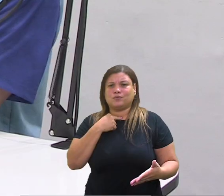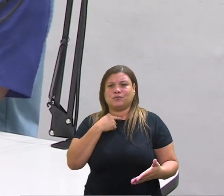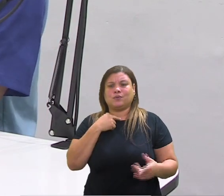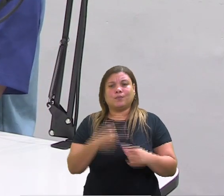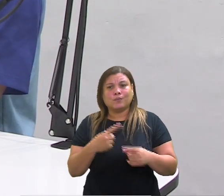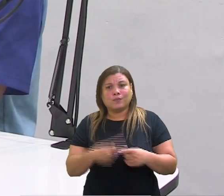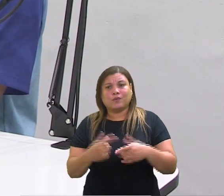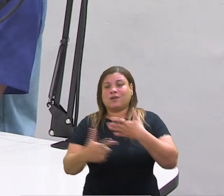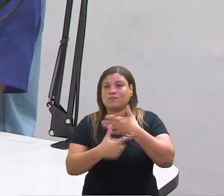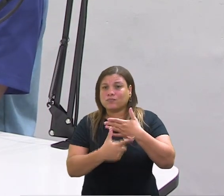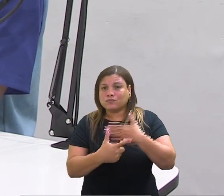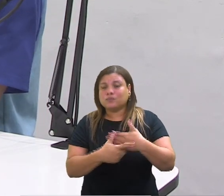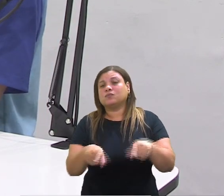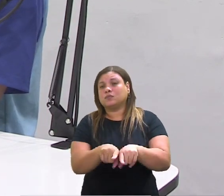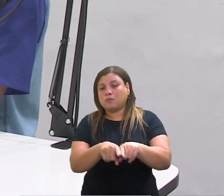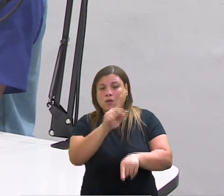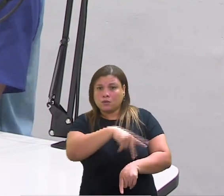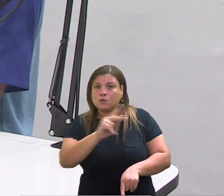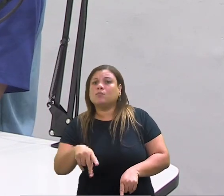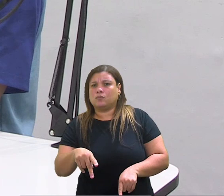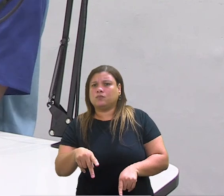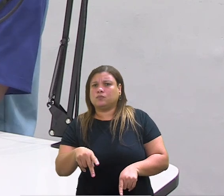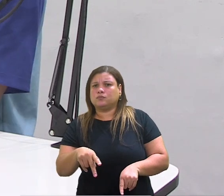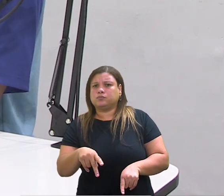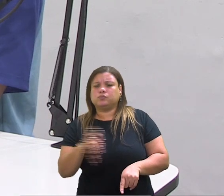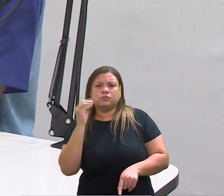corrige, o aluno já vai falar assim,